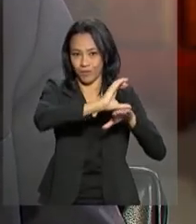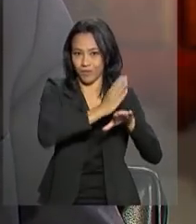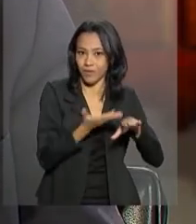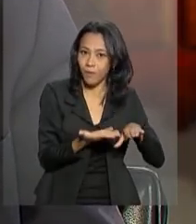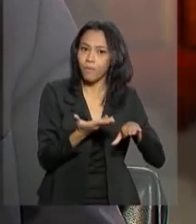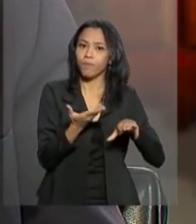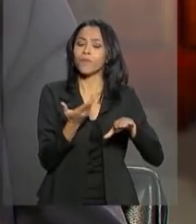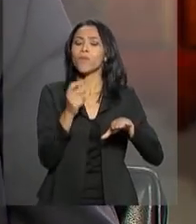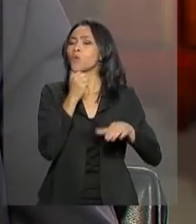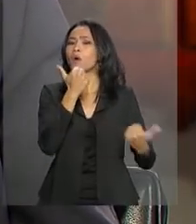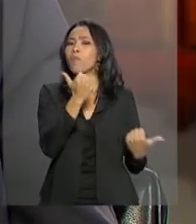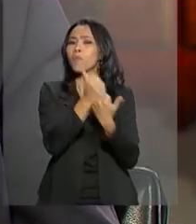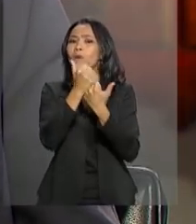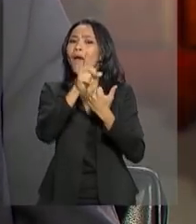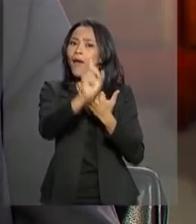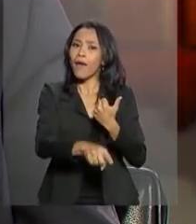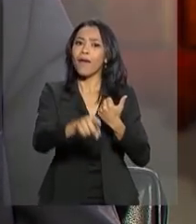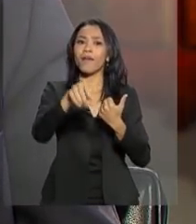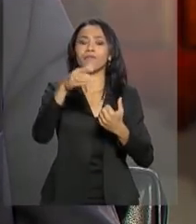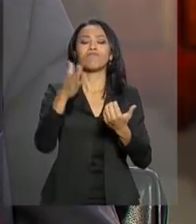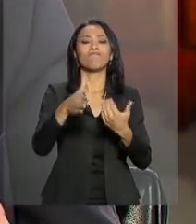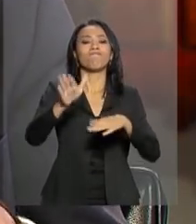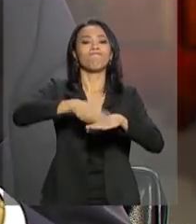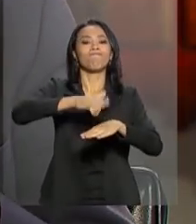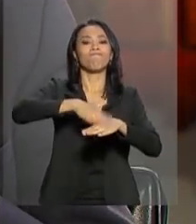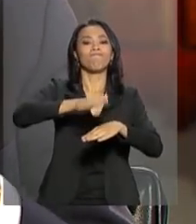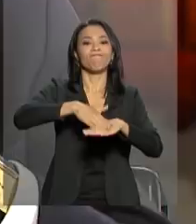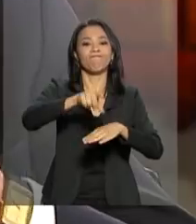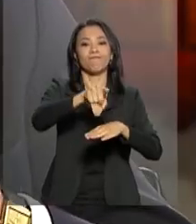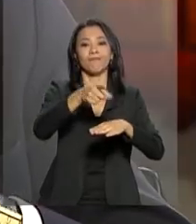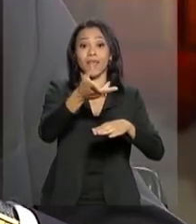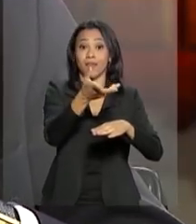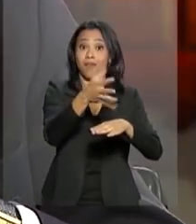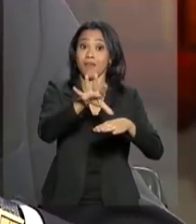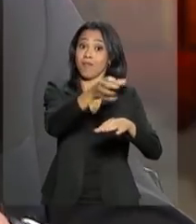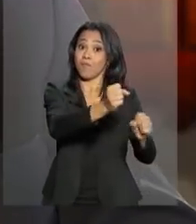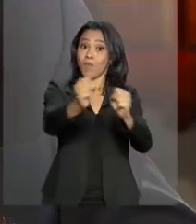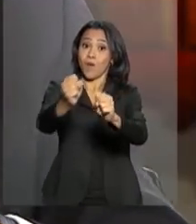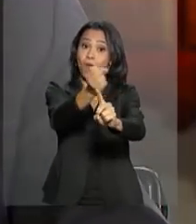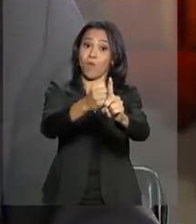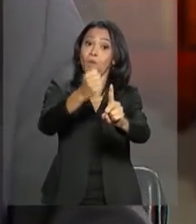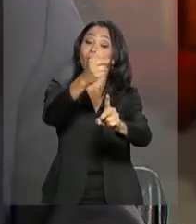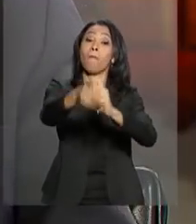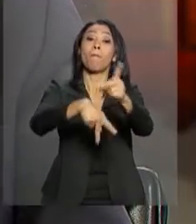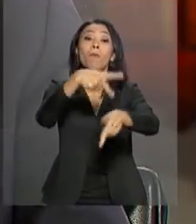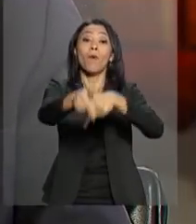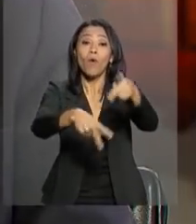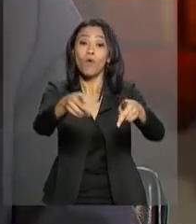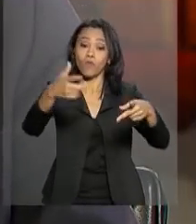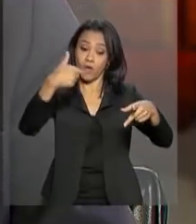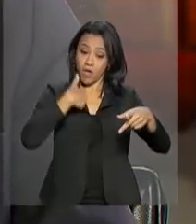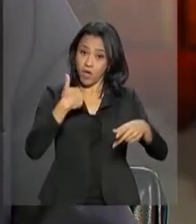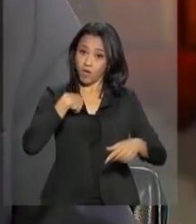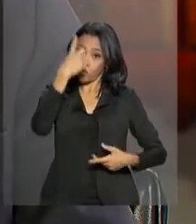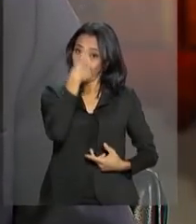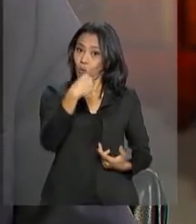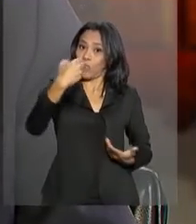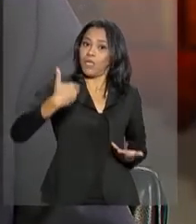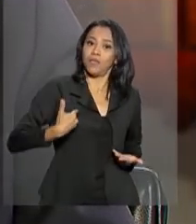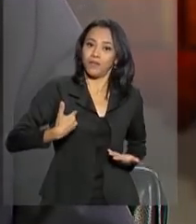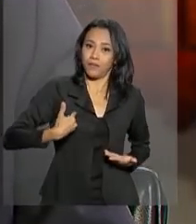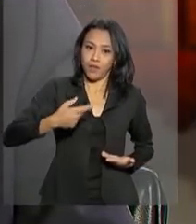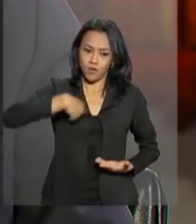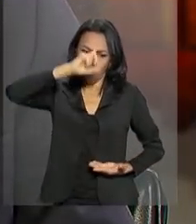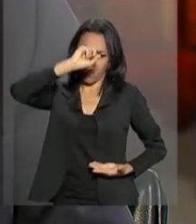suporte da democracia? É a soberania popular. Por isso que a Constituição diz, eu sou presidente da República, mas eu sou autoridade constituída. Eu não